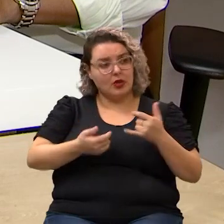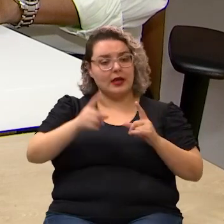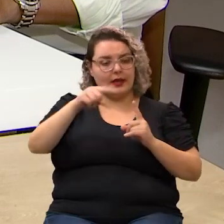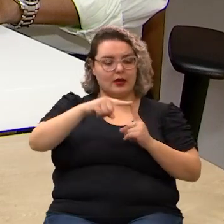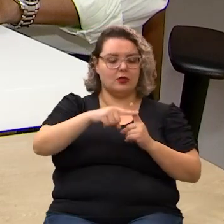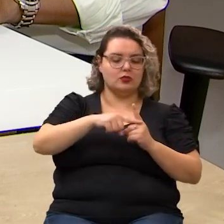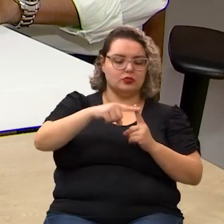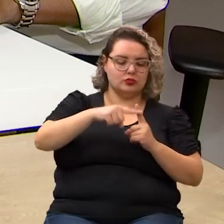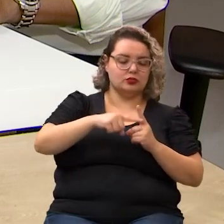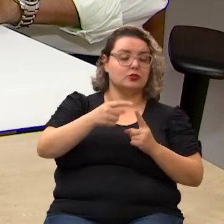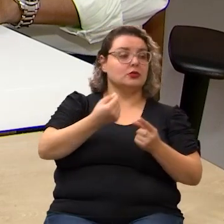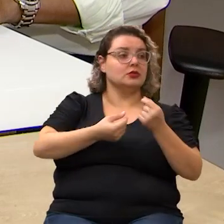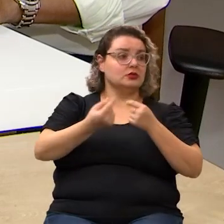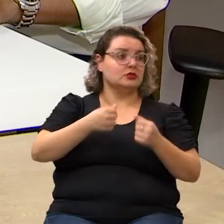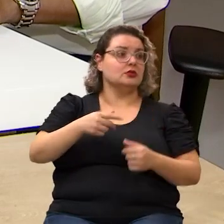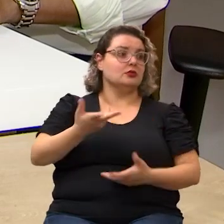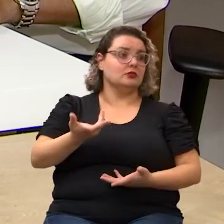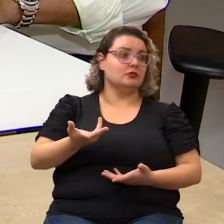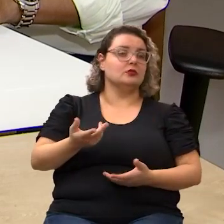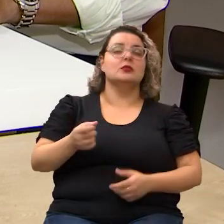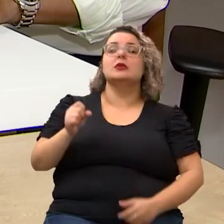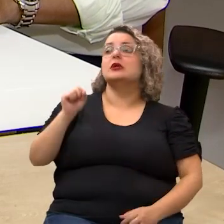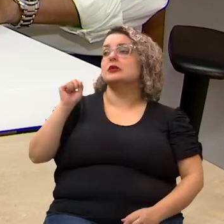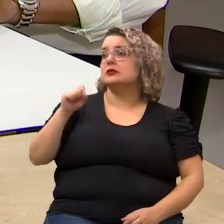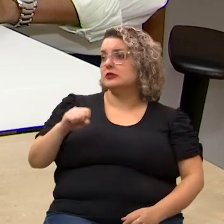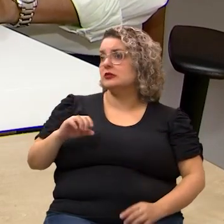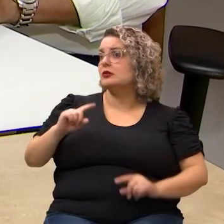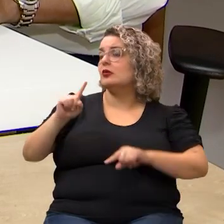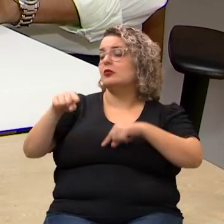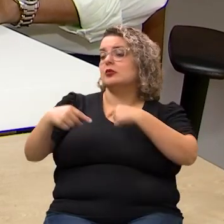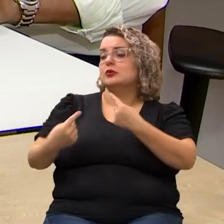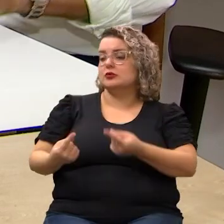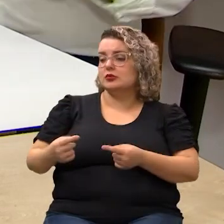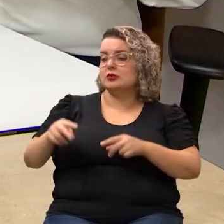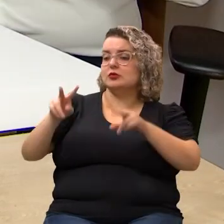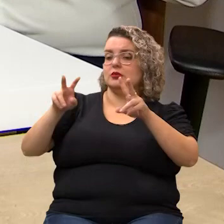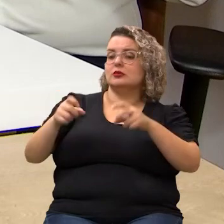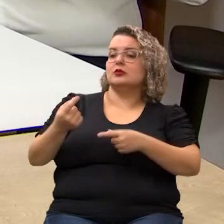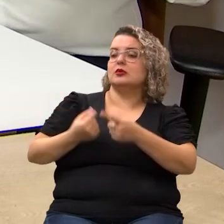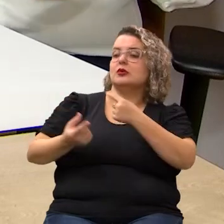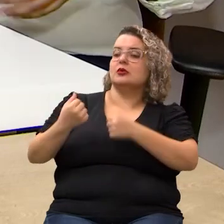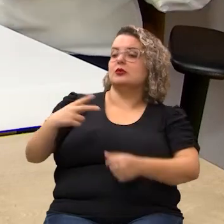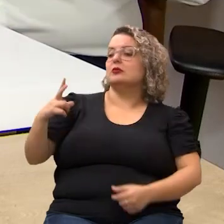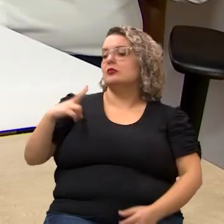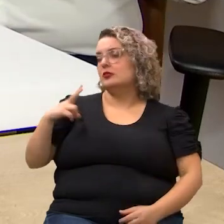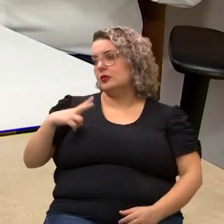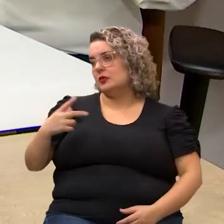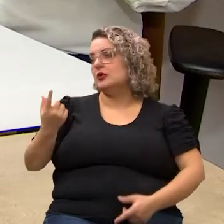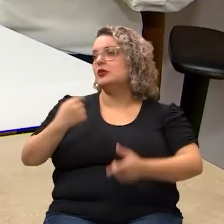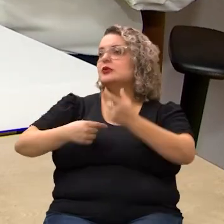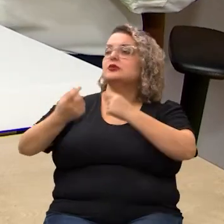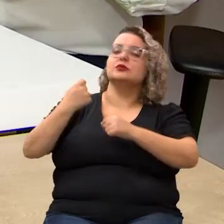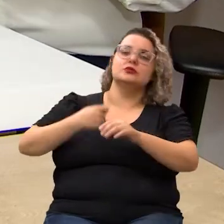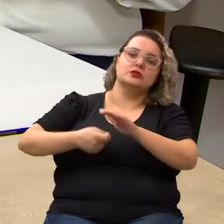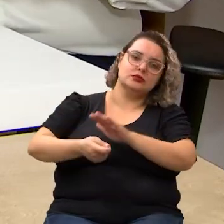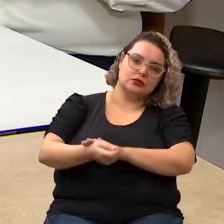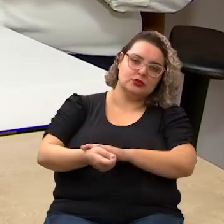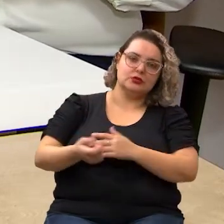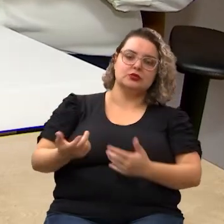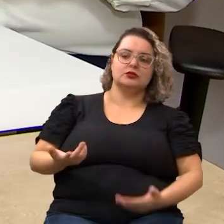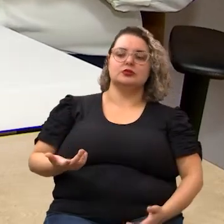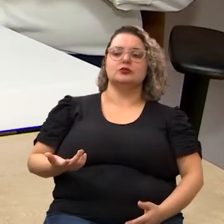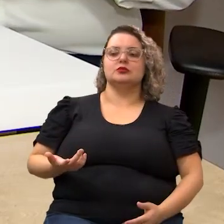é o termômetro da economia. Assim como todos os outros assuntos de finanças pessoais e investimentos,